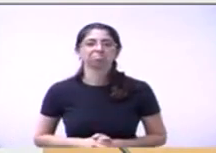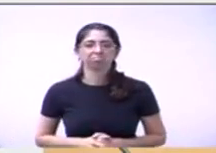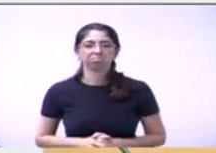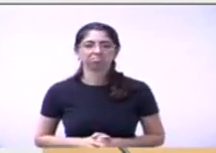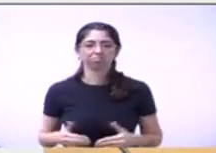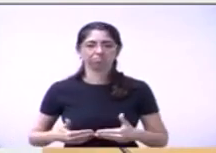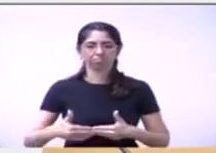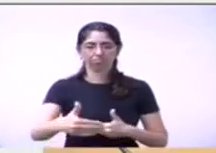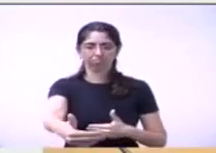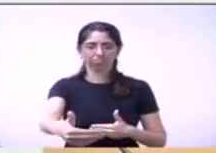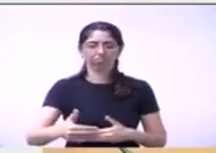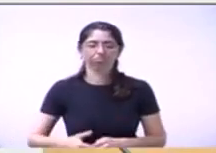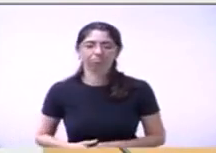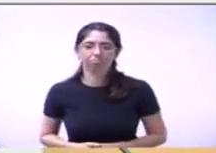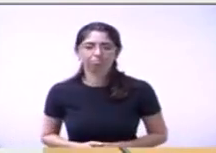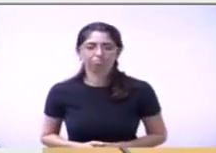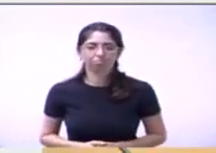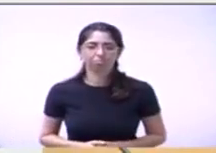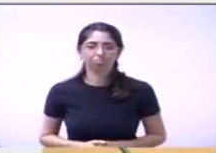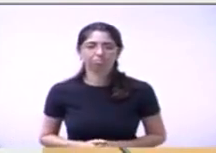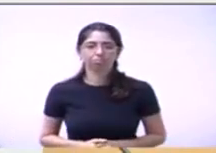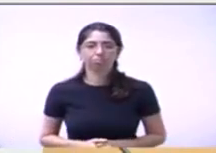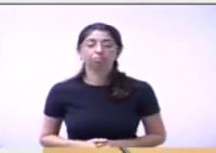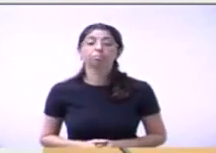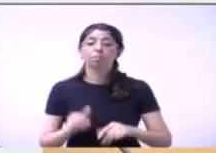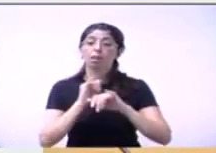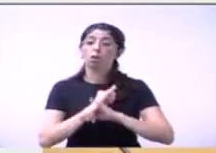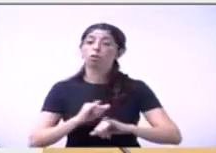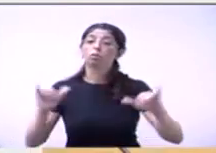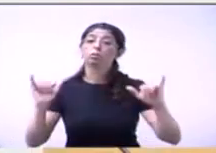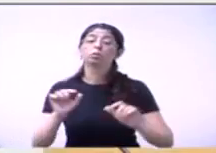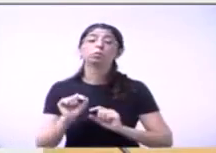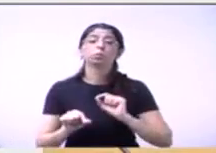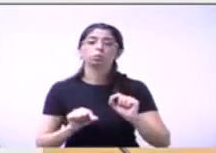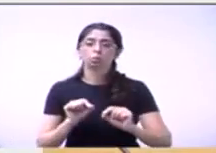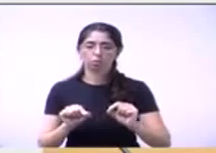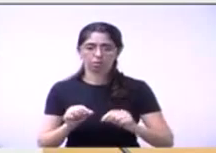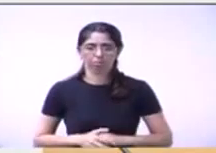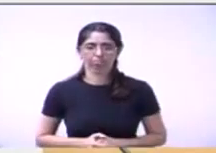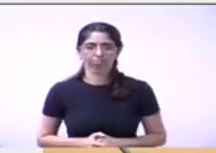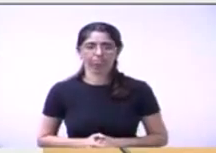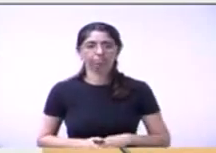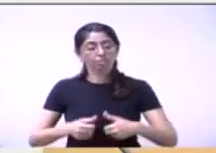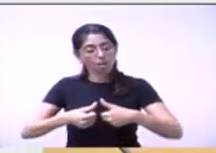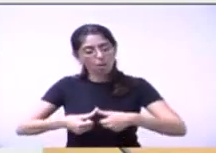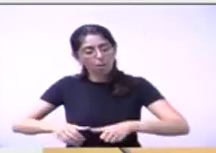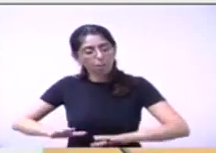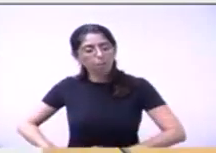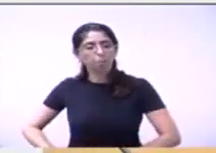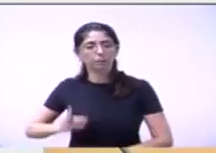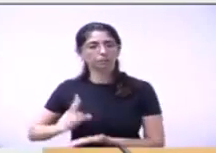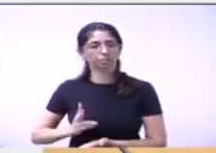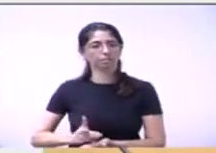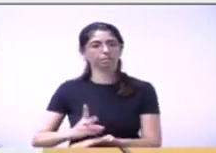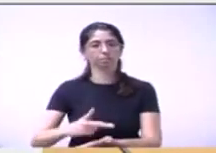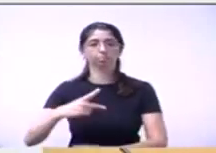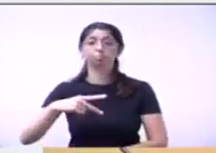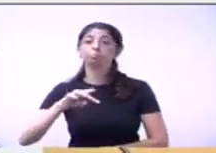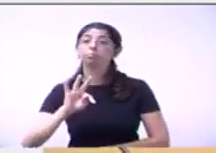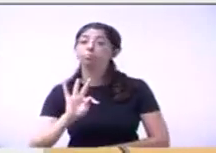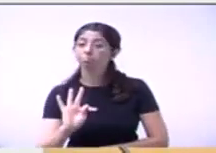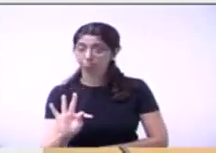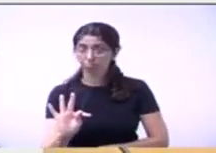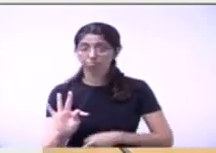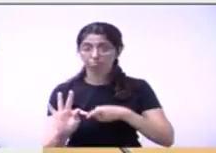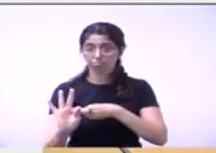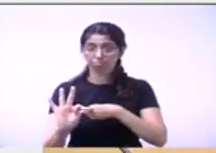fase. Digo para vocês que fico no Partido dos Trabalhadores com